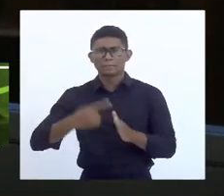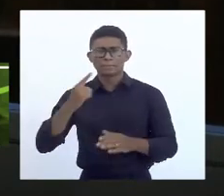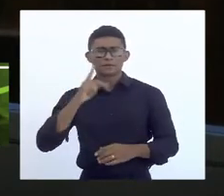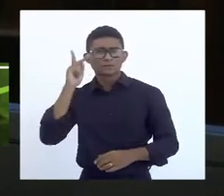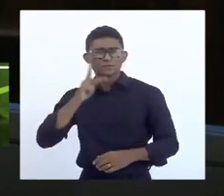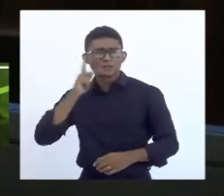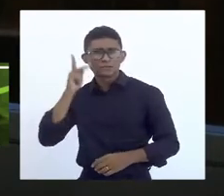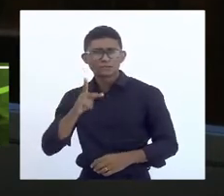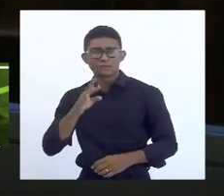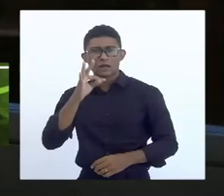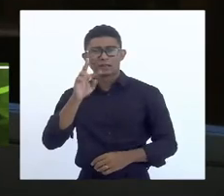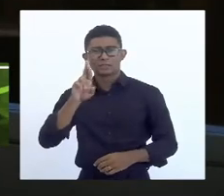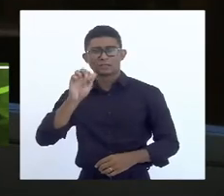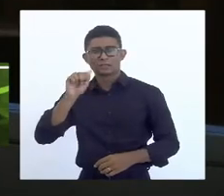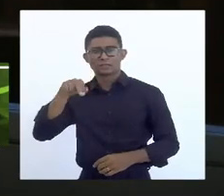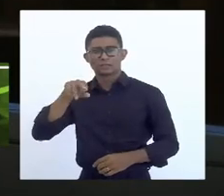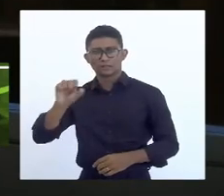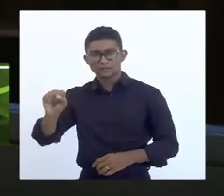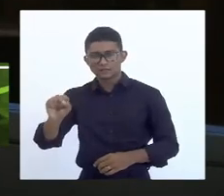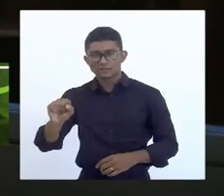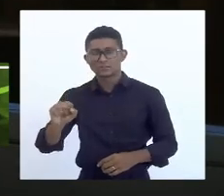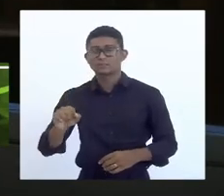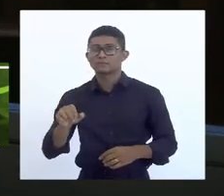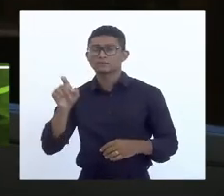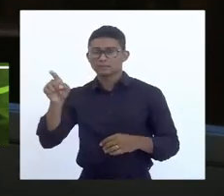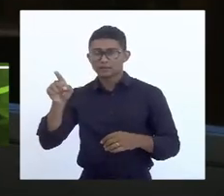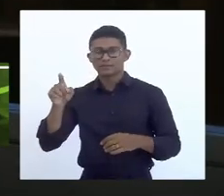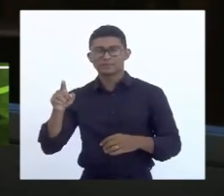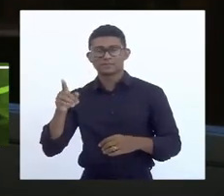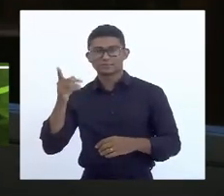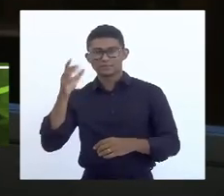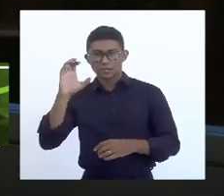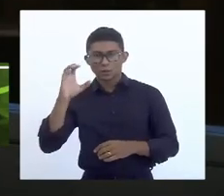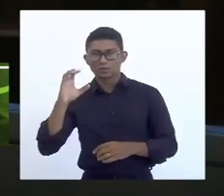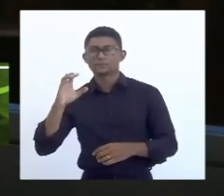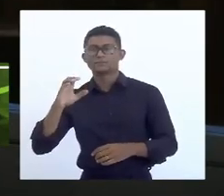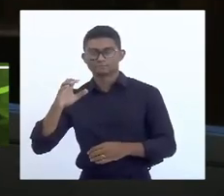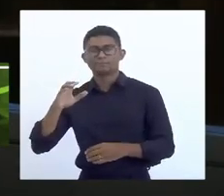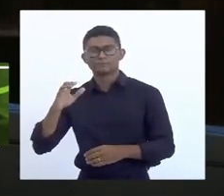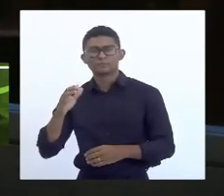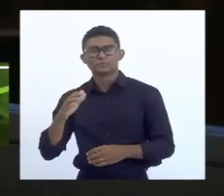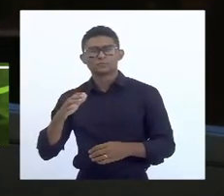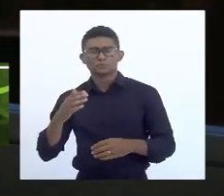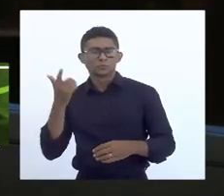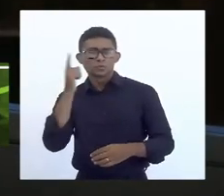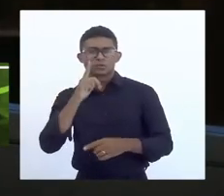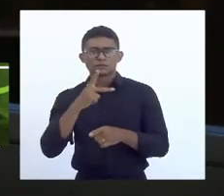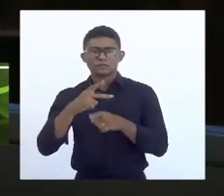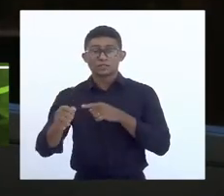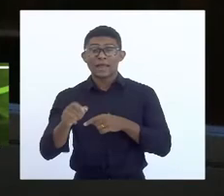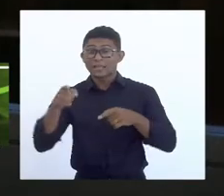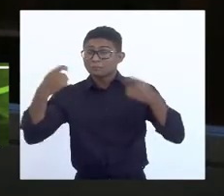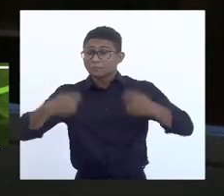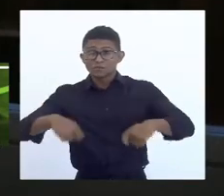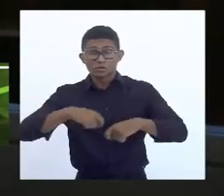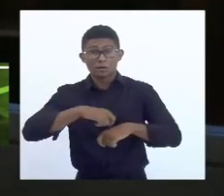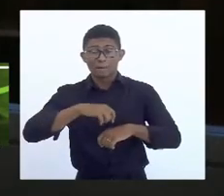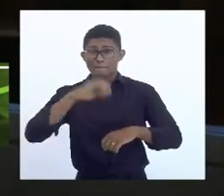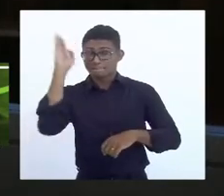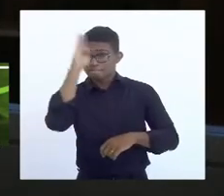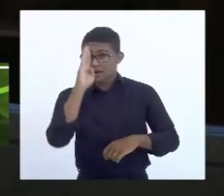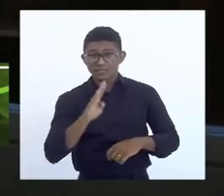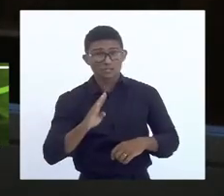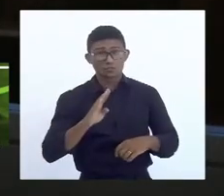trans eleita na cidade de Niterói e que foi obrigada a sair do Brasil após receber